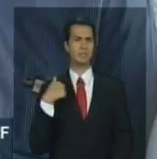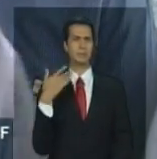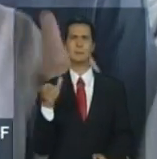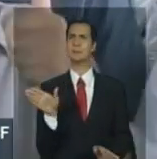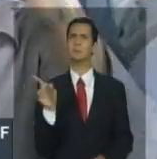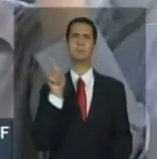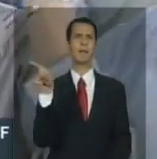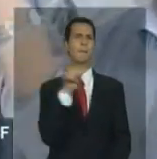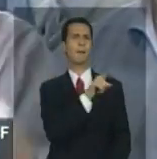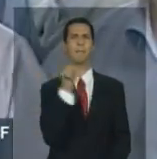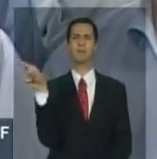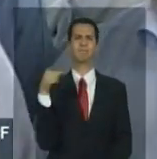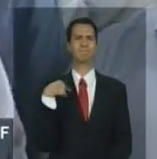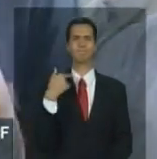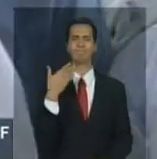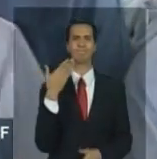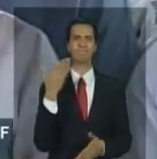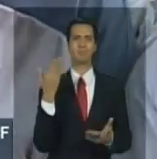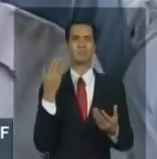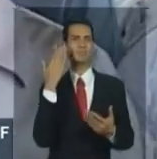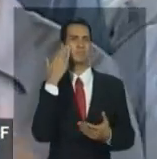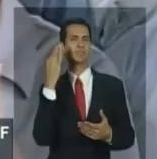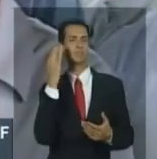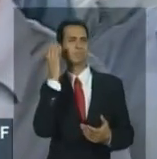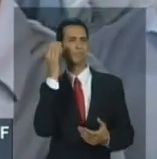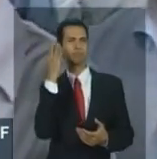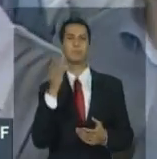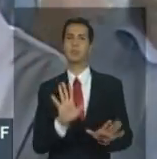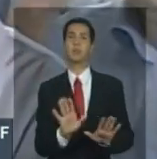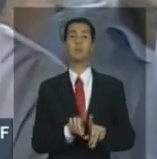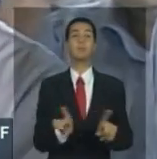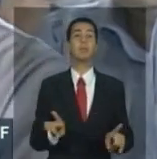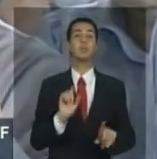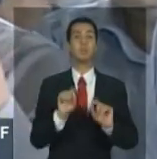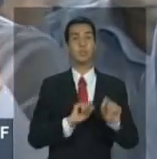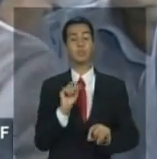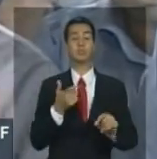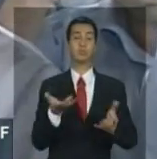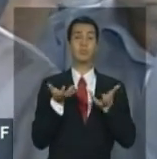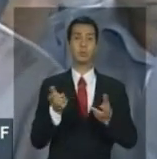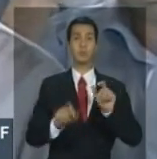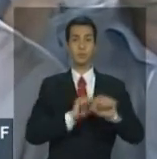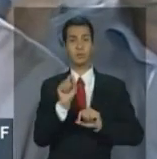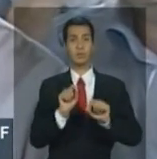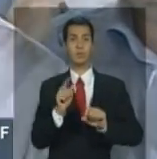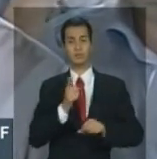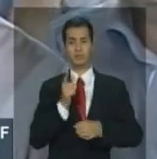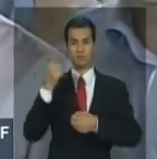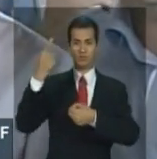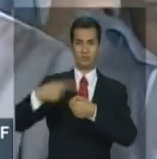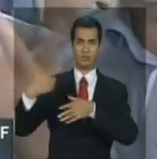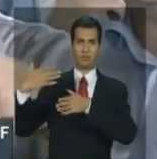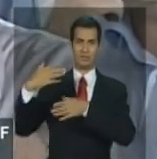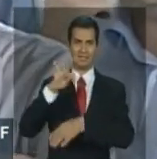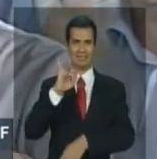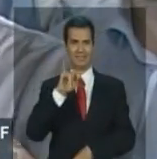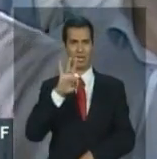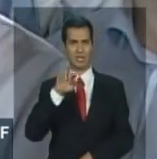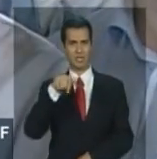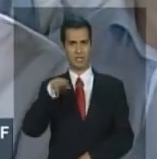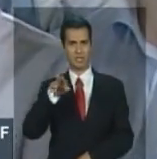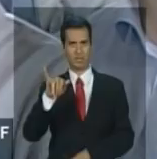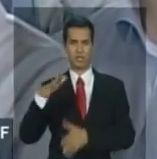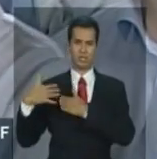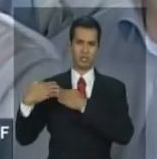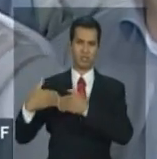na direção, é para lá. Isso significa que nós queremos? Nós vamos sair pelo porto de Itaqui. Mas no futuro não